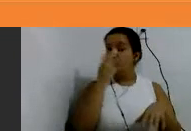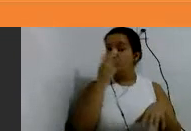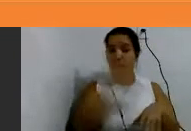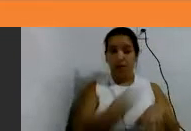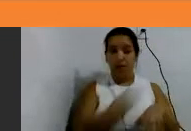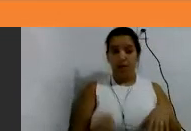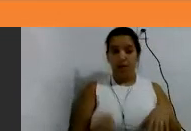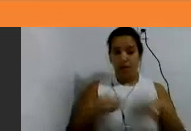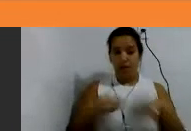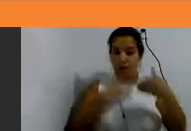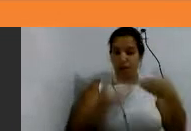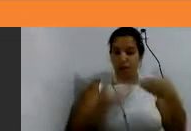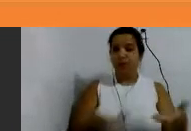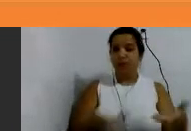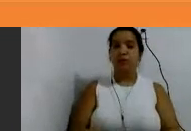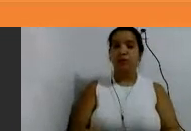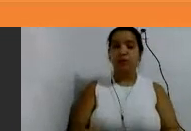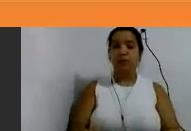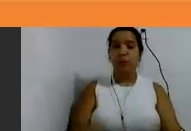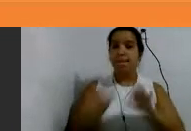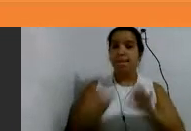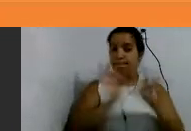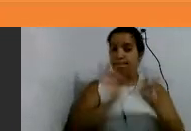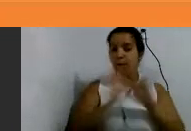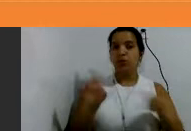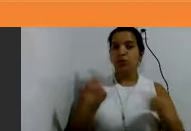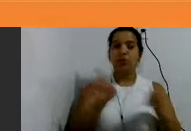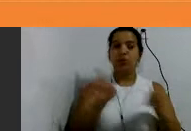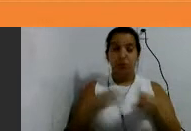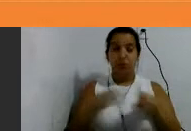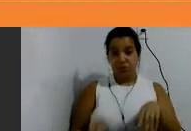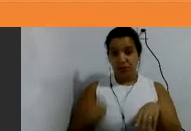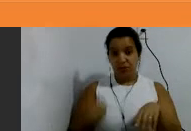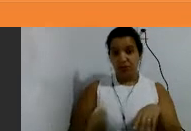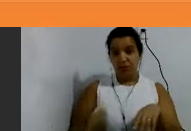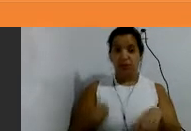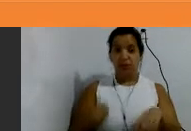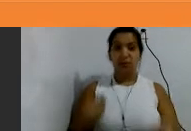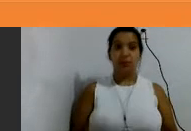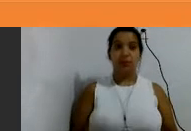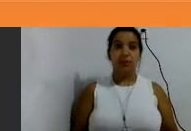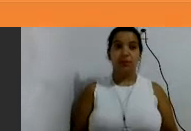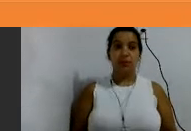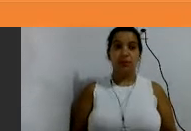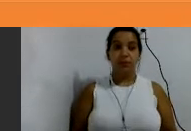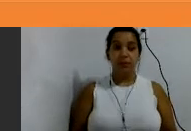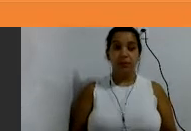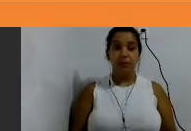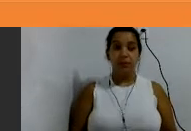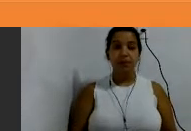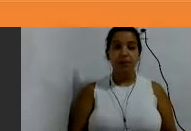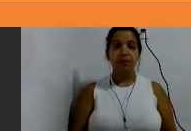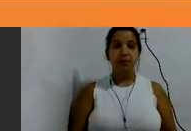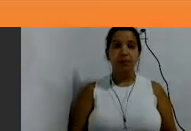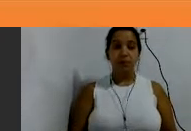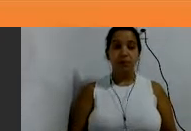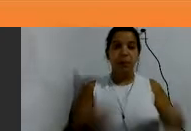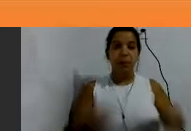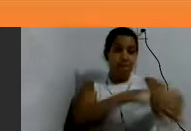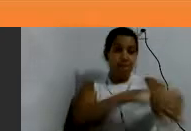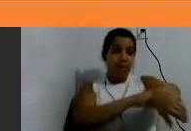de projeto de extensão, e é de pele,